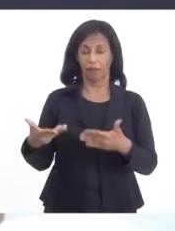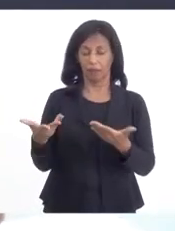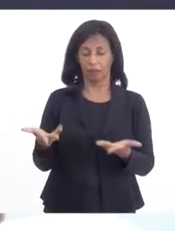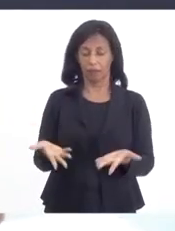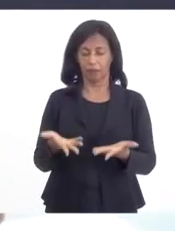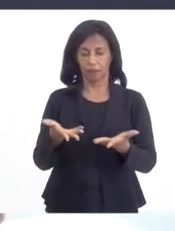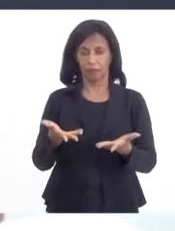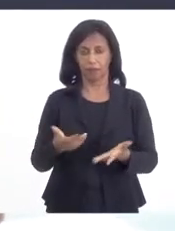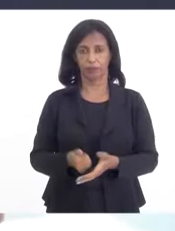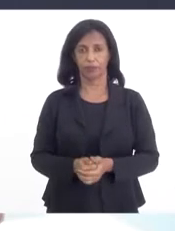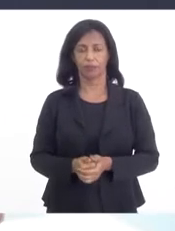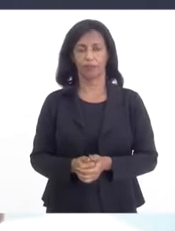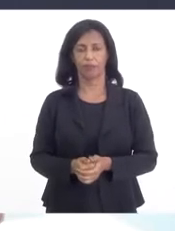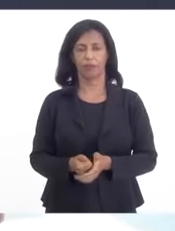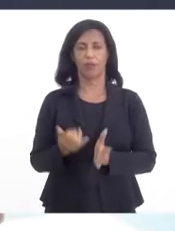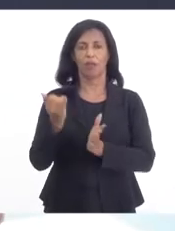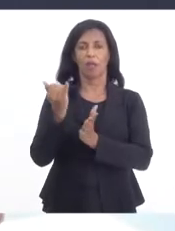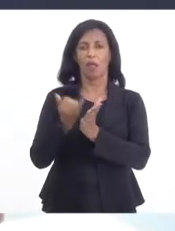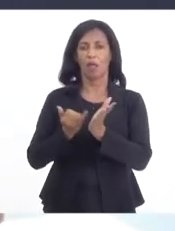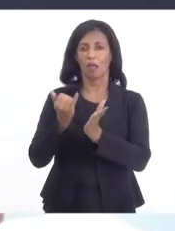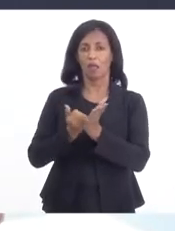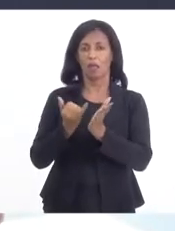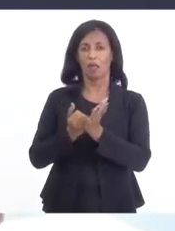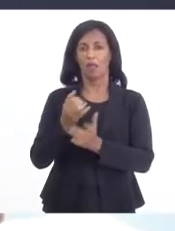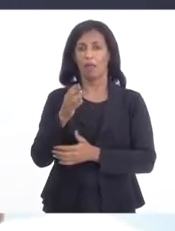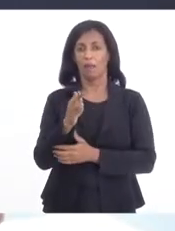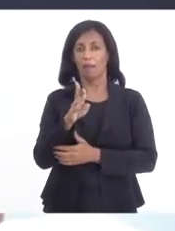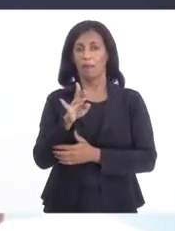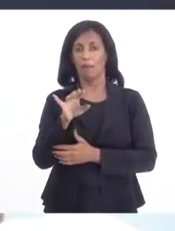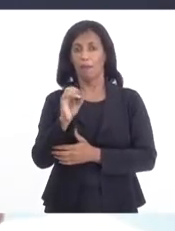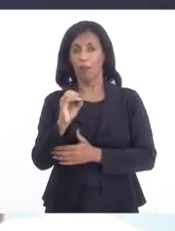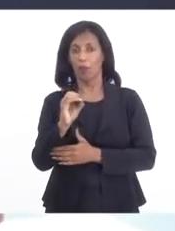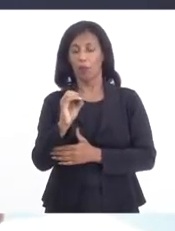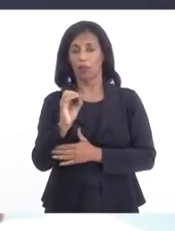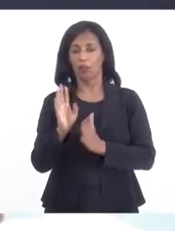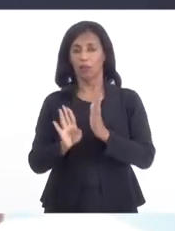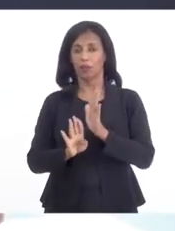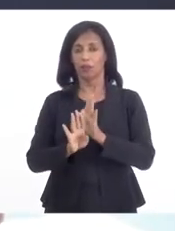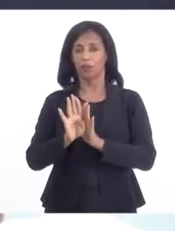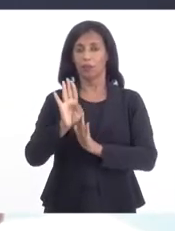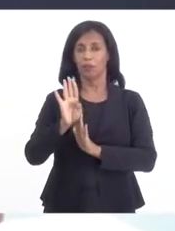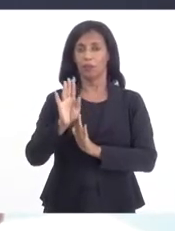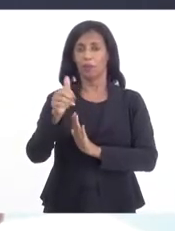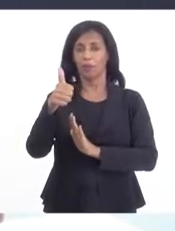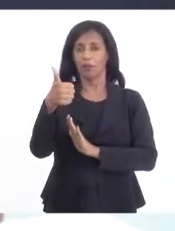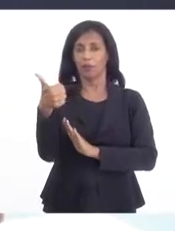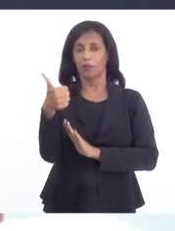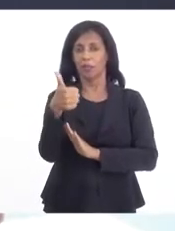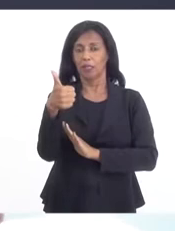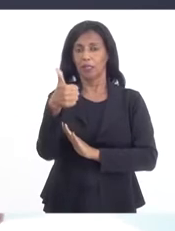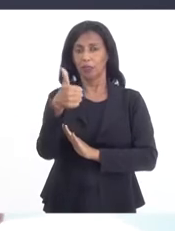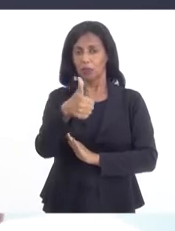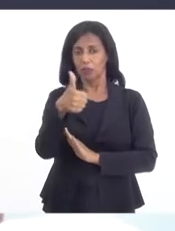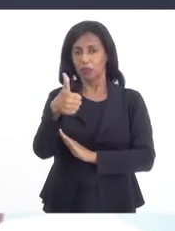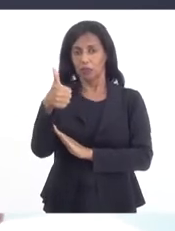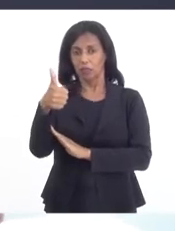posto, a receita bruta, em ordem de grandeza, passou para 111,4